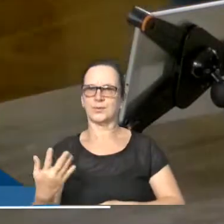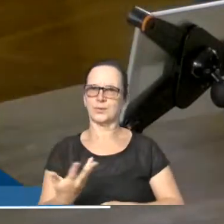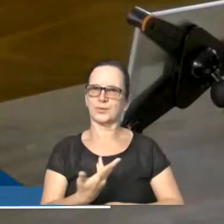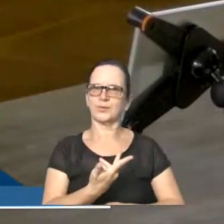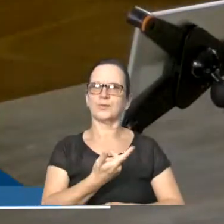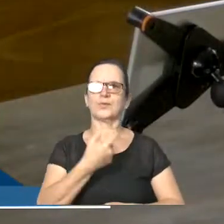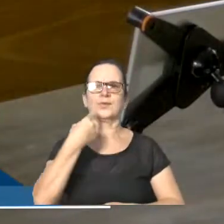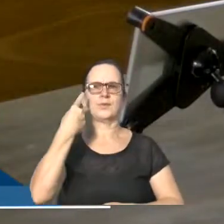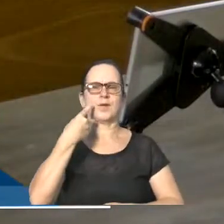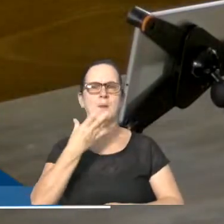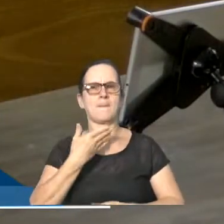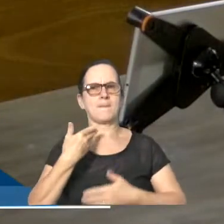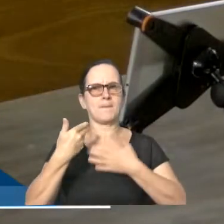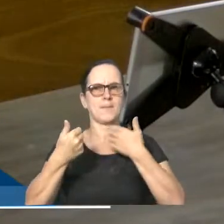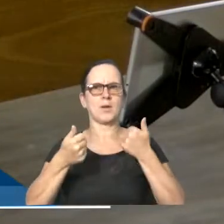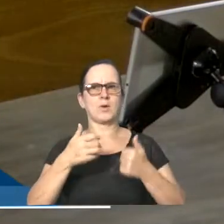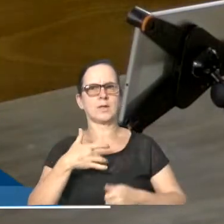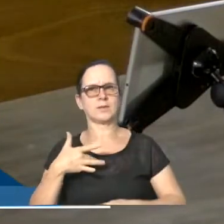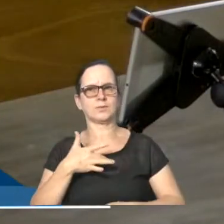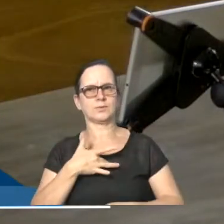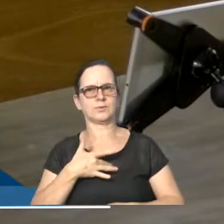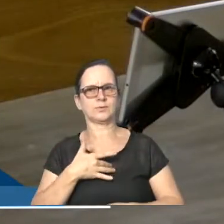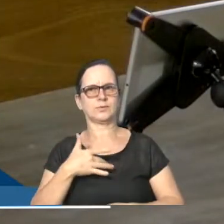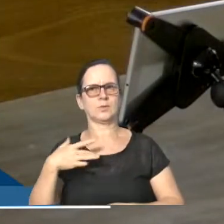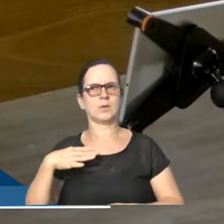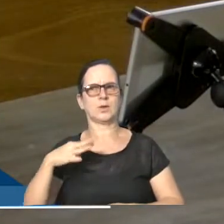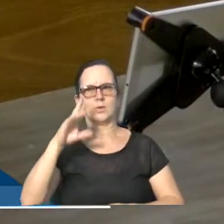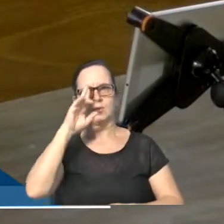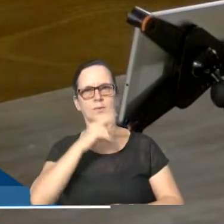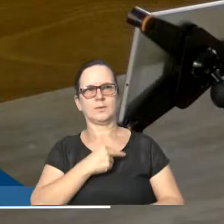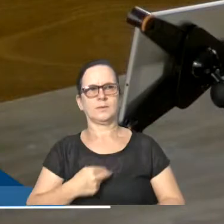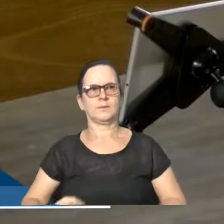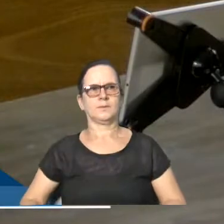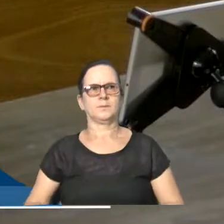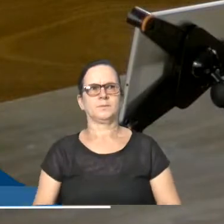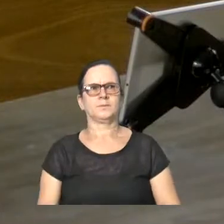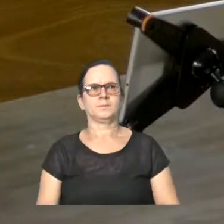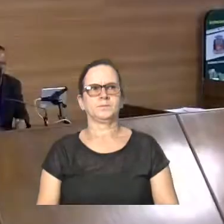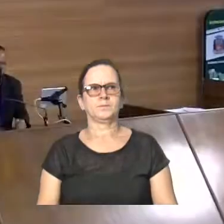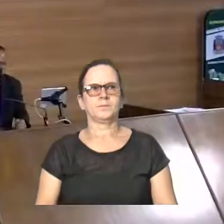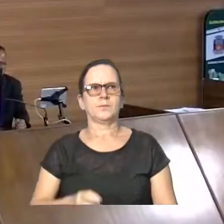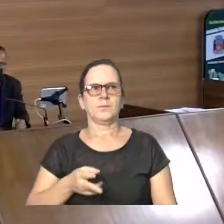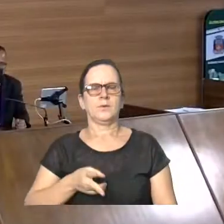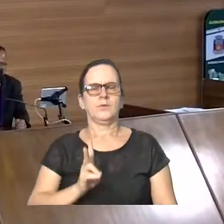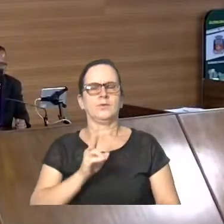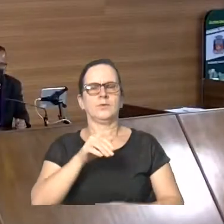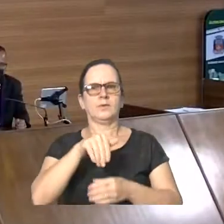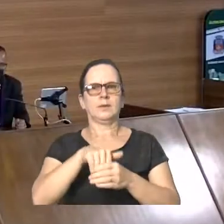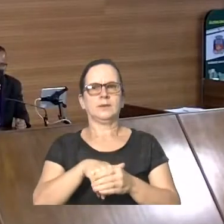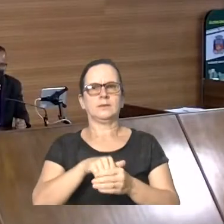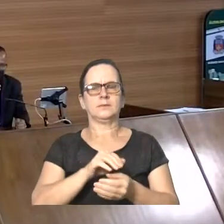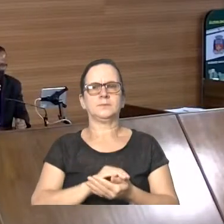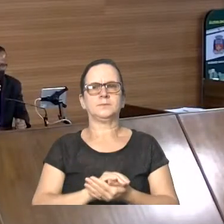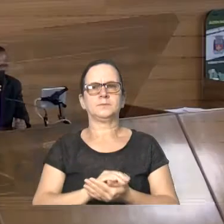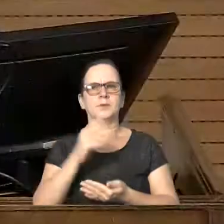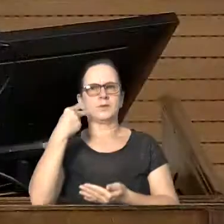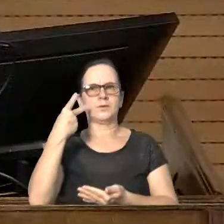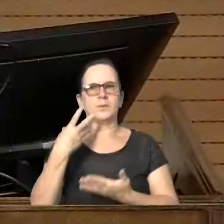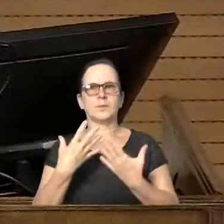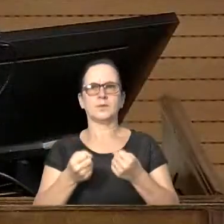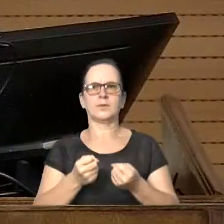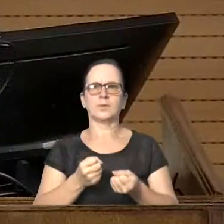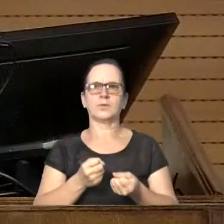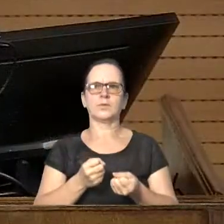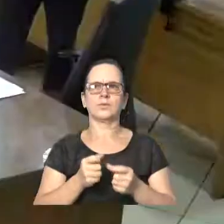conseguir melhorar mais ainda a saúde de Cubatão. De momento é só. Continua em votação. Os vereadores que forem